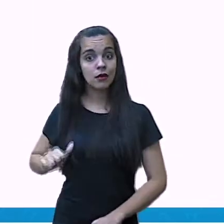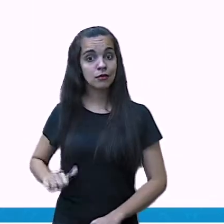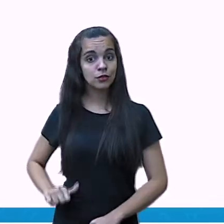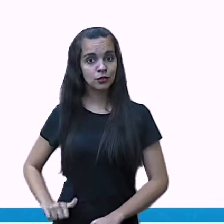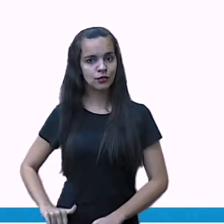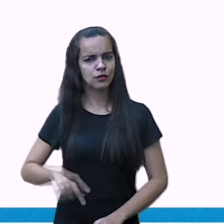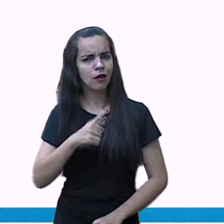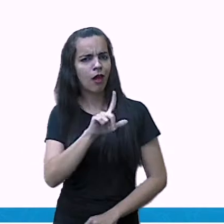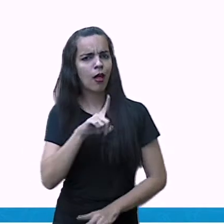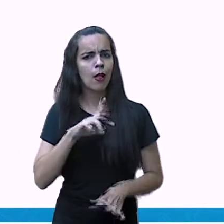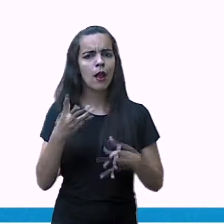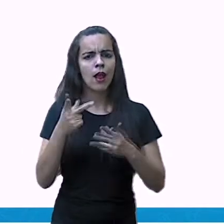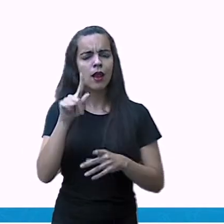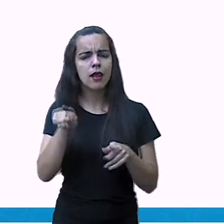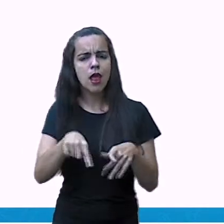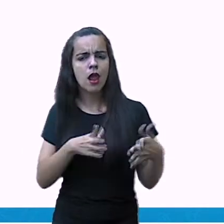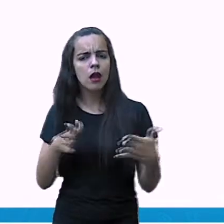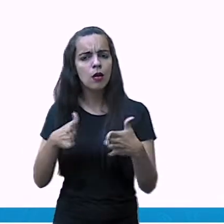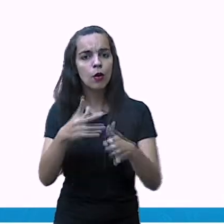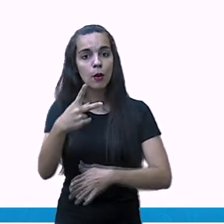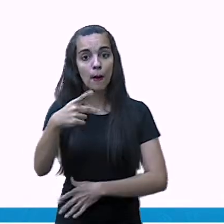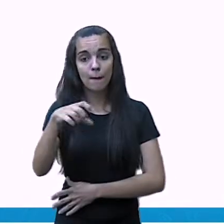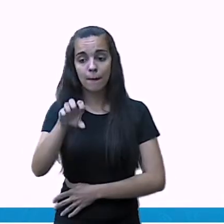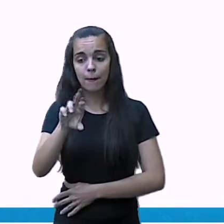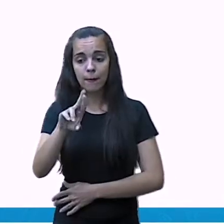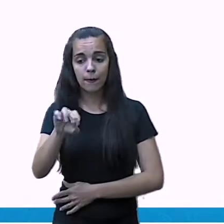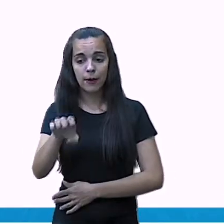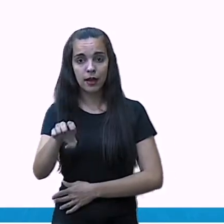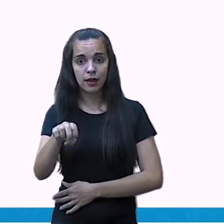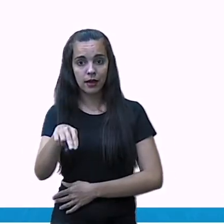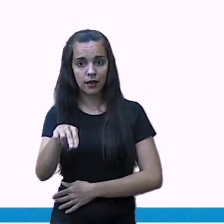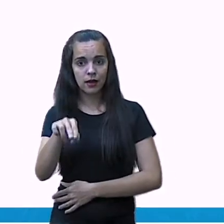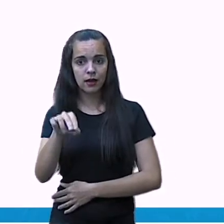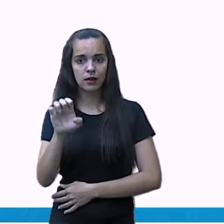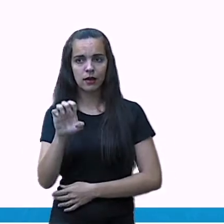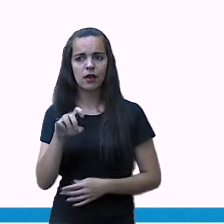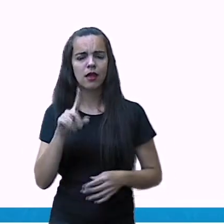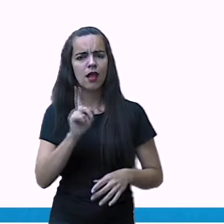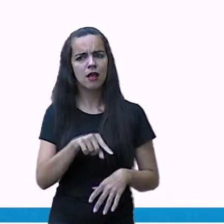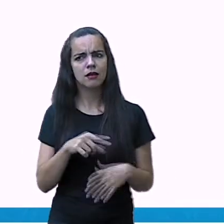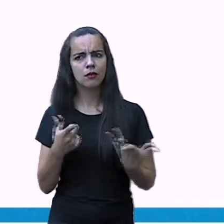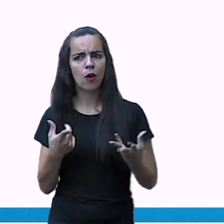claras. Então, olha só, rio perene,